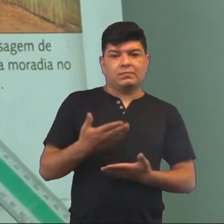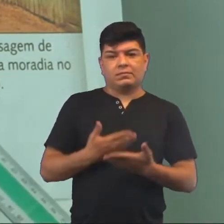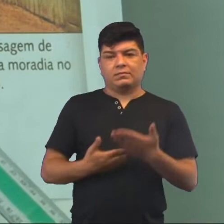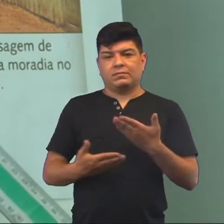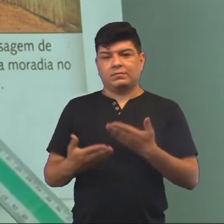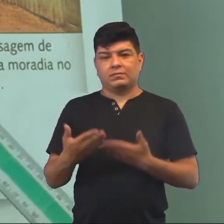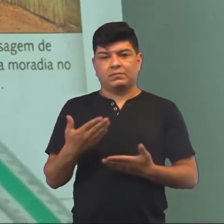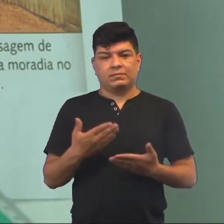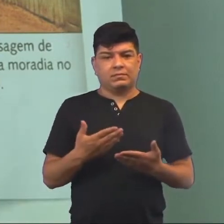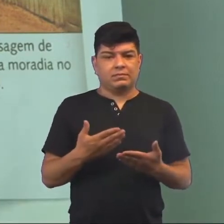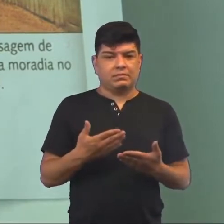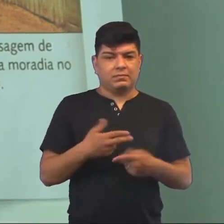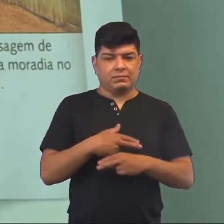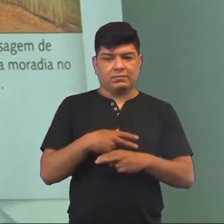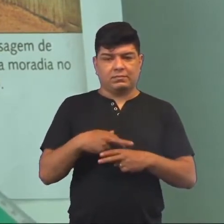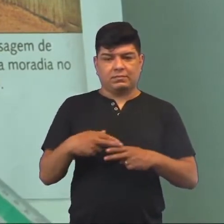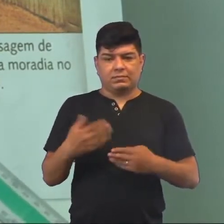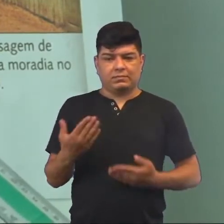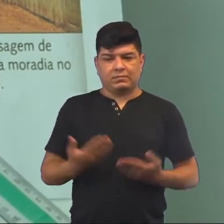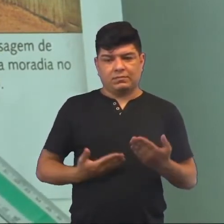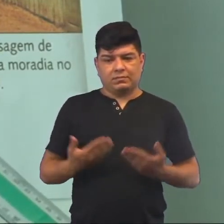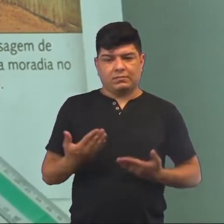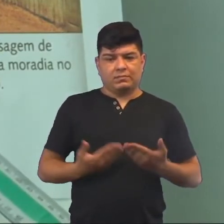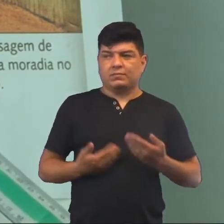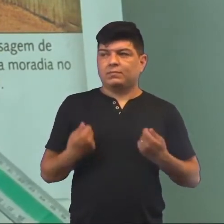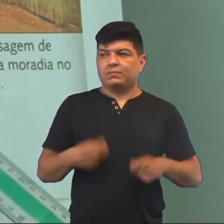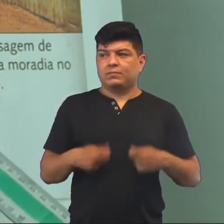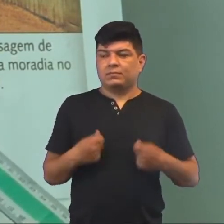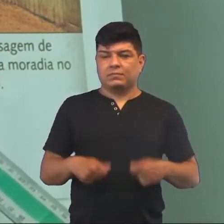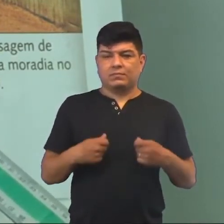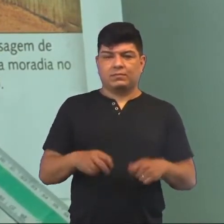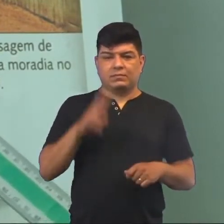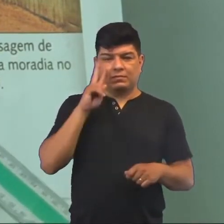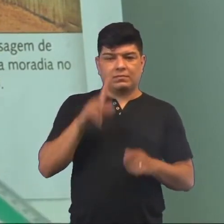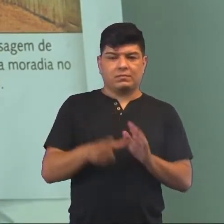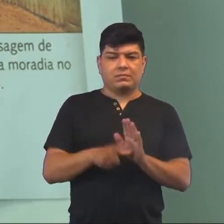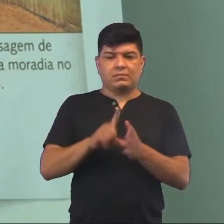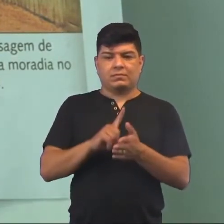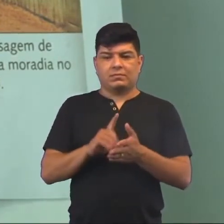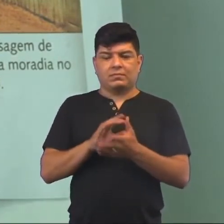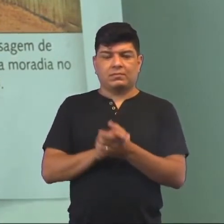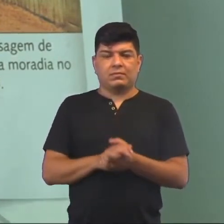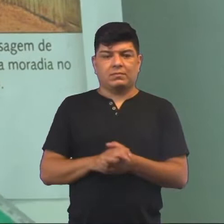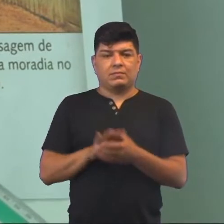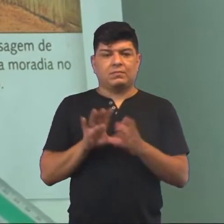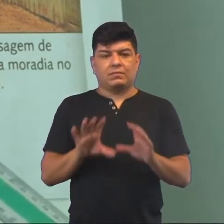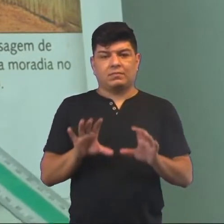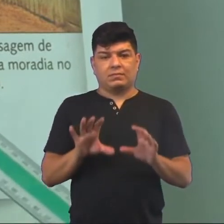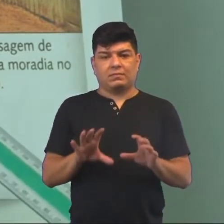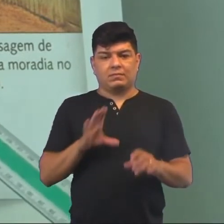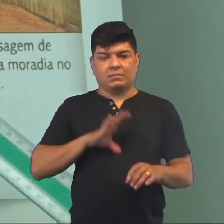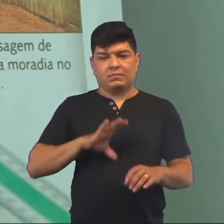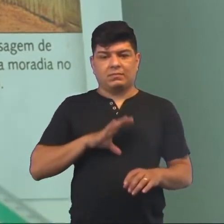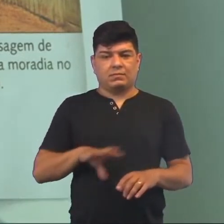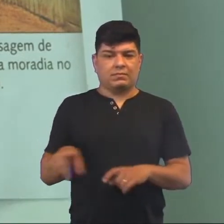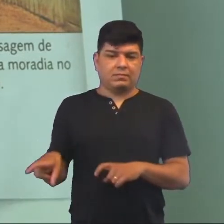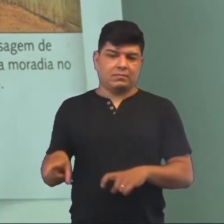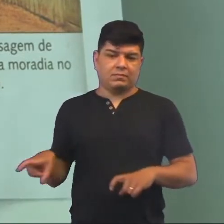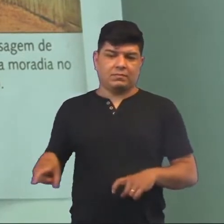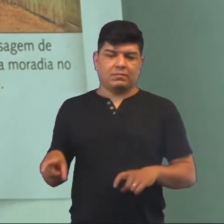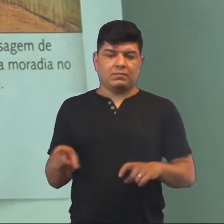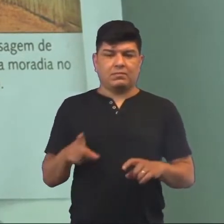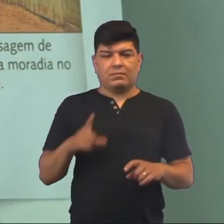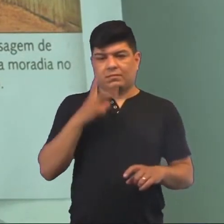trocam entre si os produtos e os serviços de que precisam, como nós vimos anteriormente. Então, dessa maneira, campo e cidade